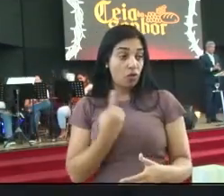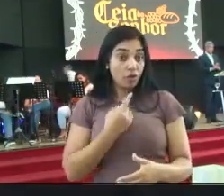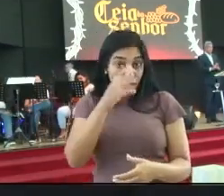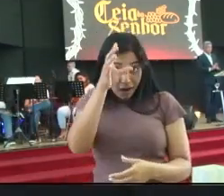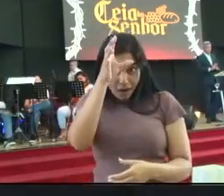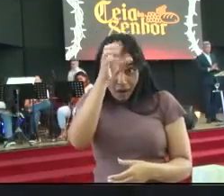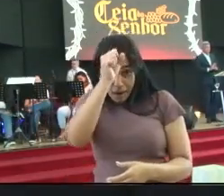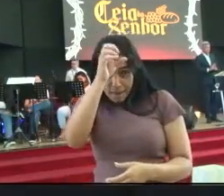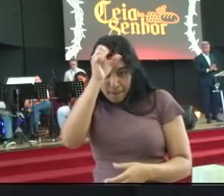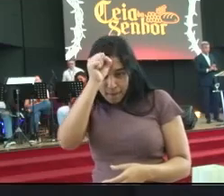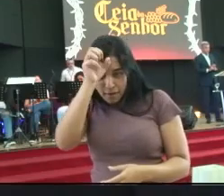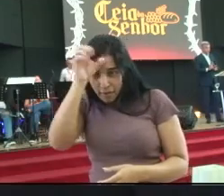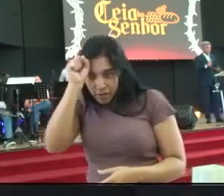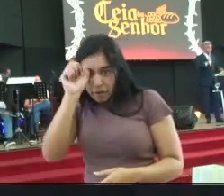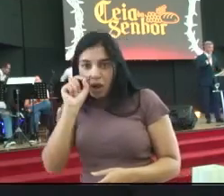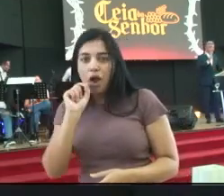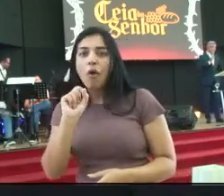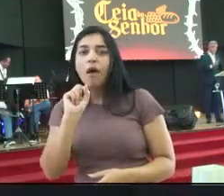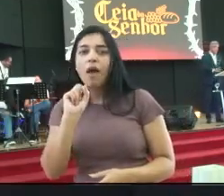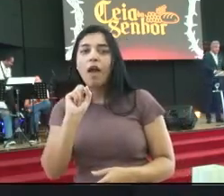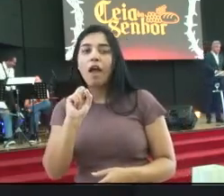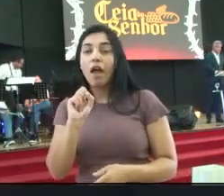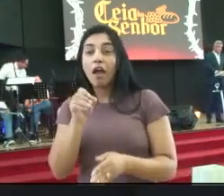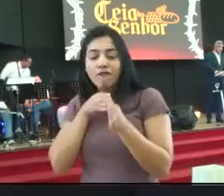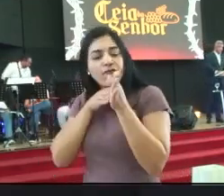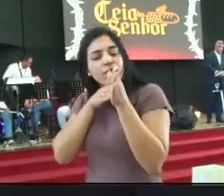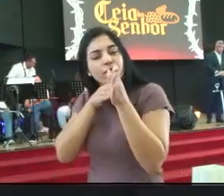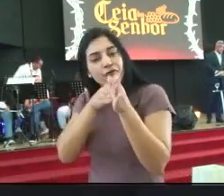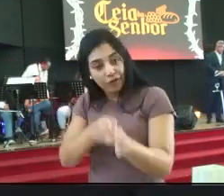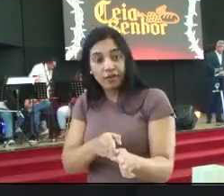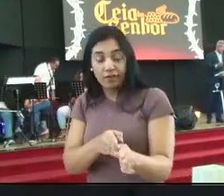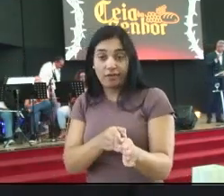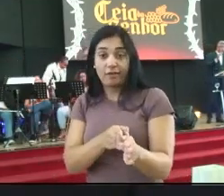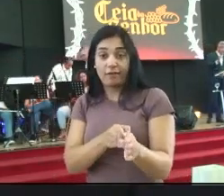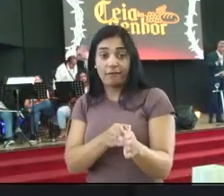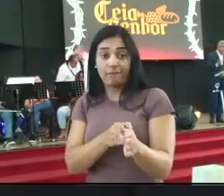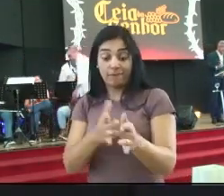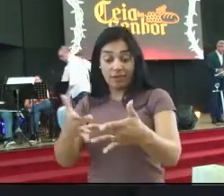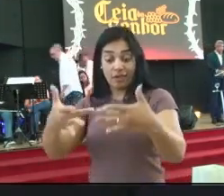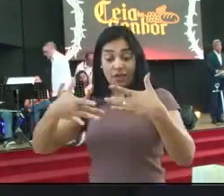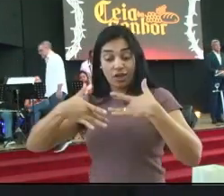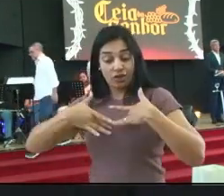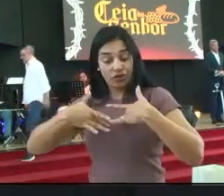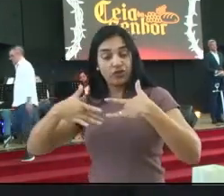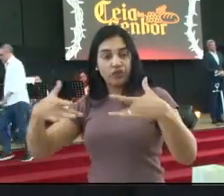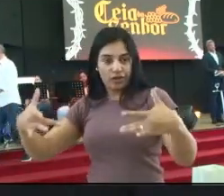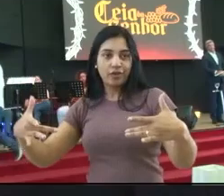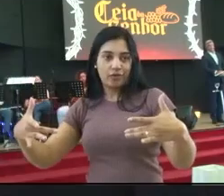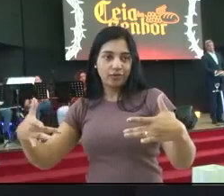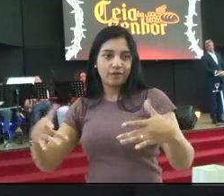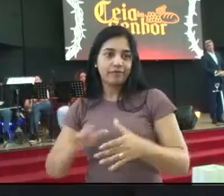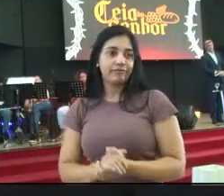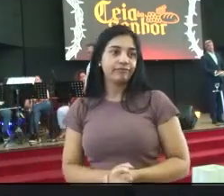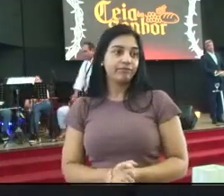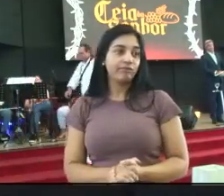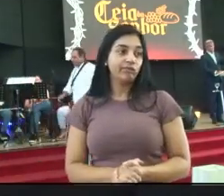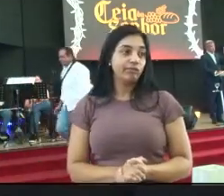vamos aprender sobre fidelidade e